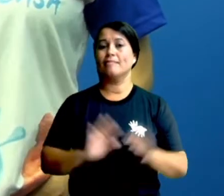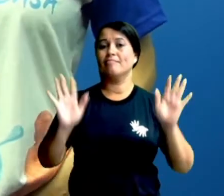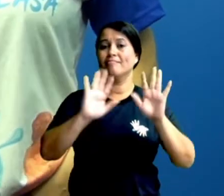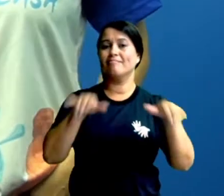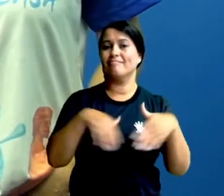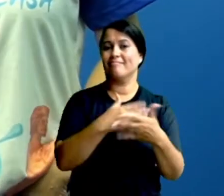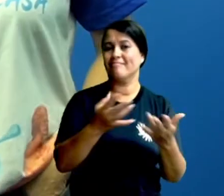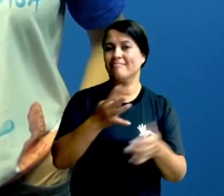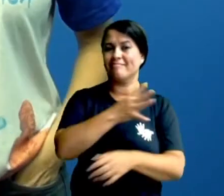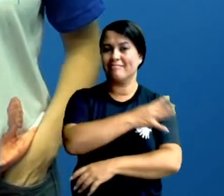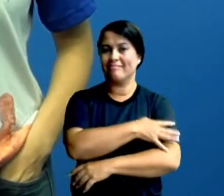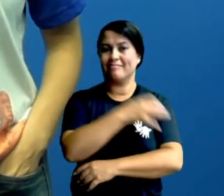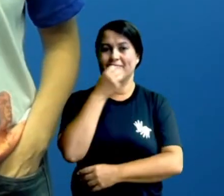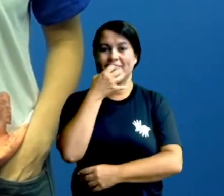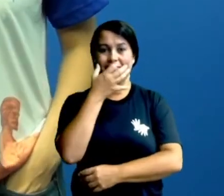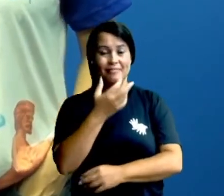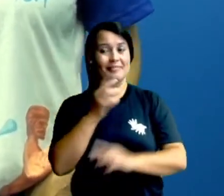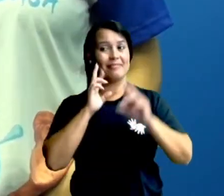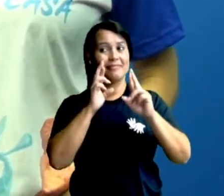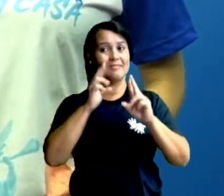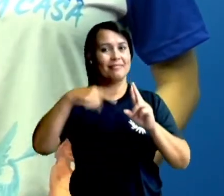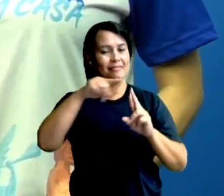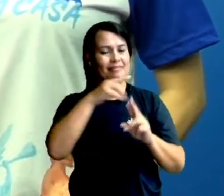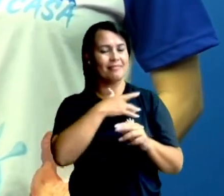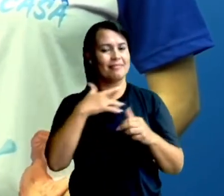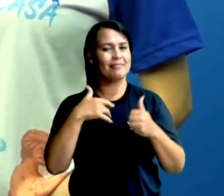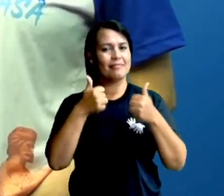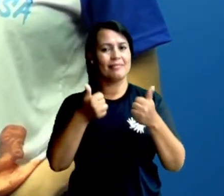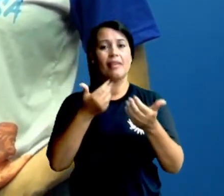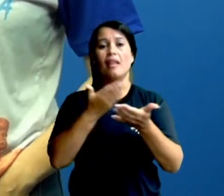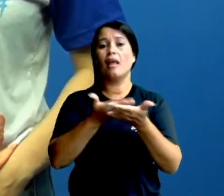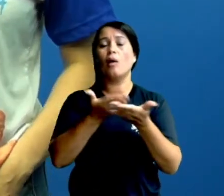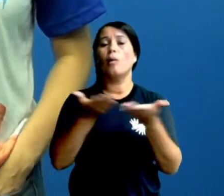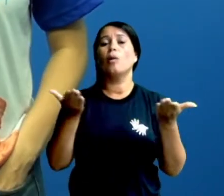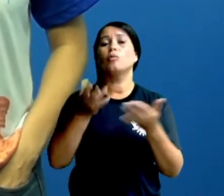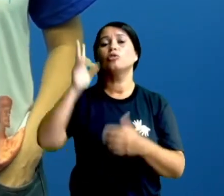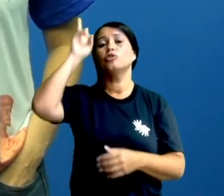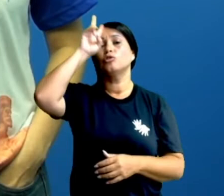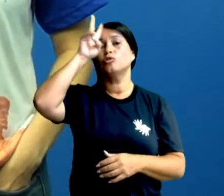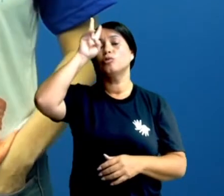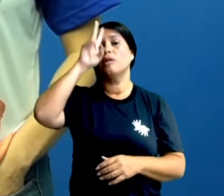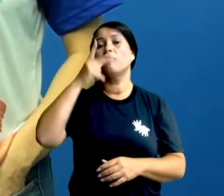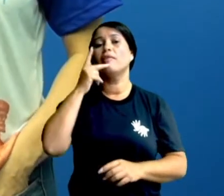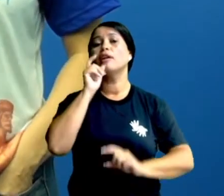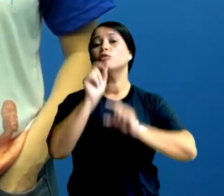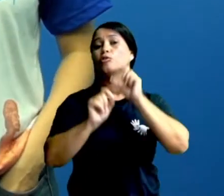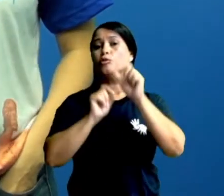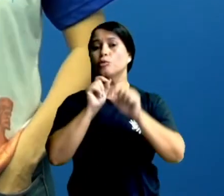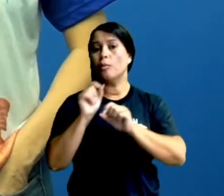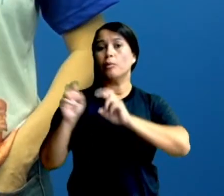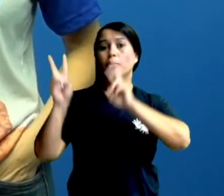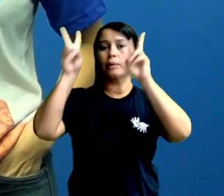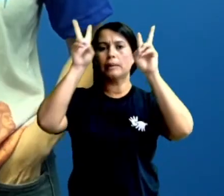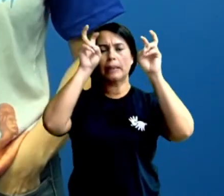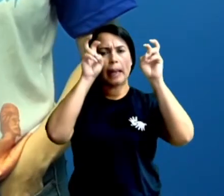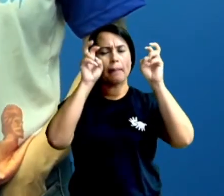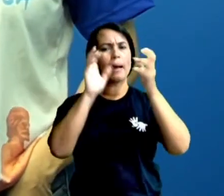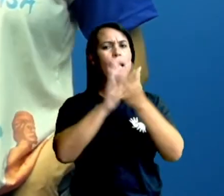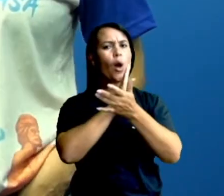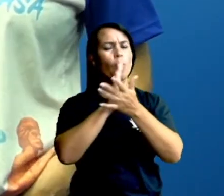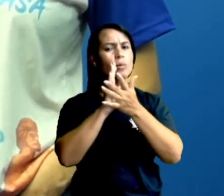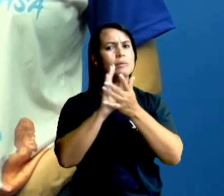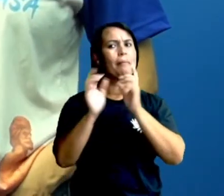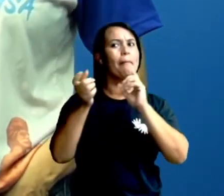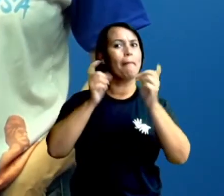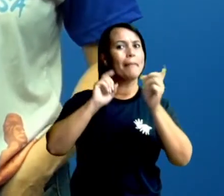Olá, quarto ano, tudo bem? Espero que todos estejam bem. A nossa aula de história de hoje, a gente vai tratar de um assunto muito polêmico e